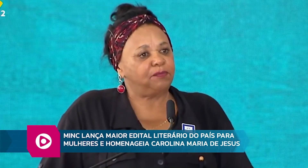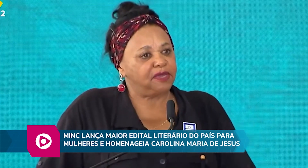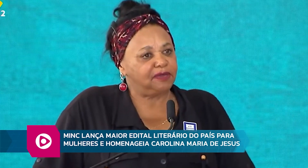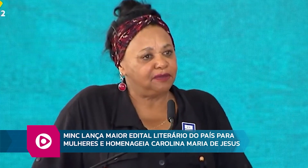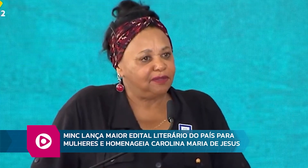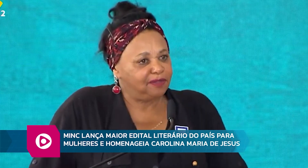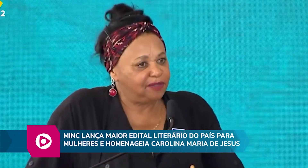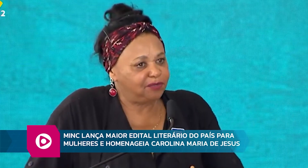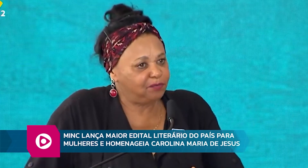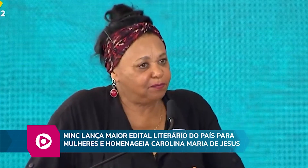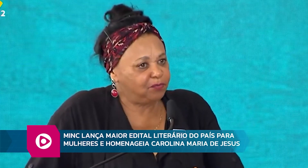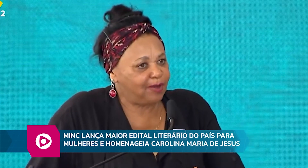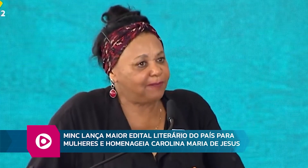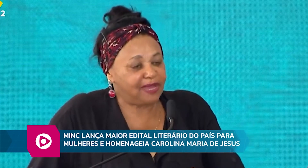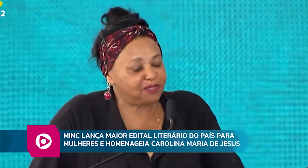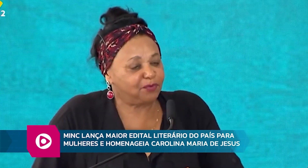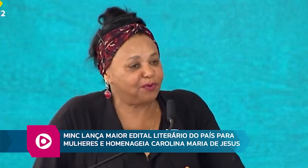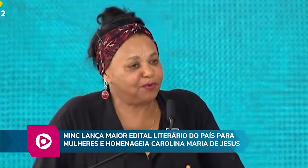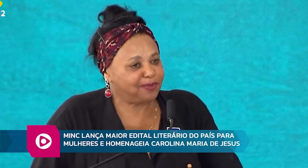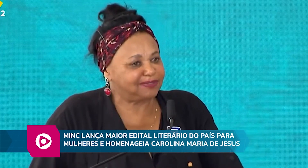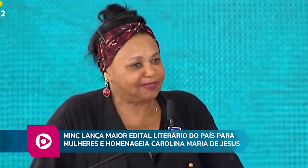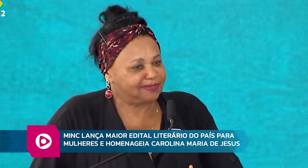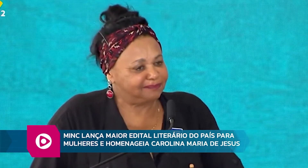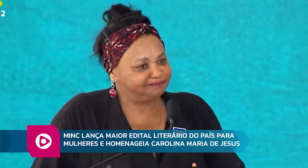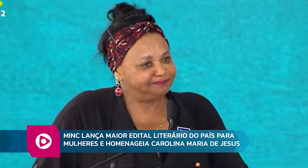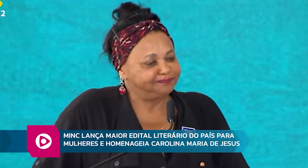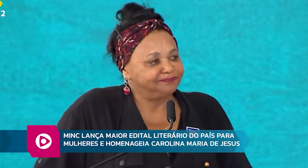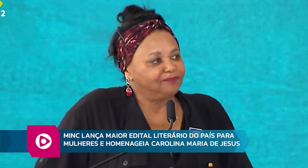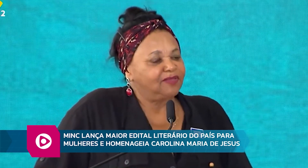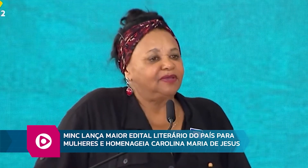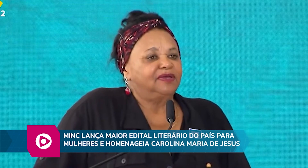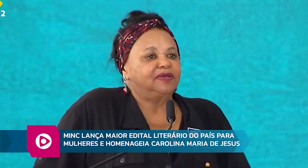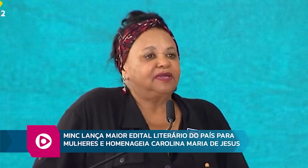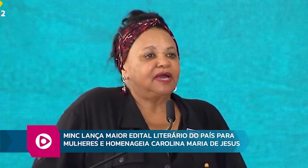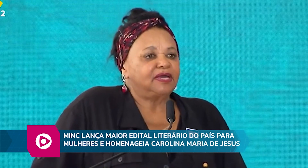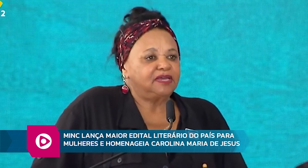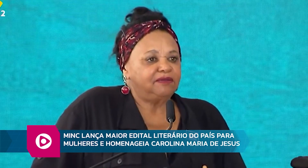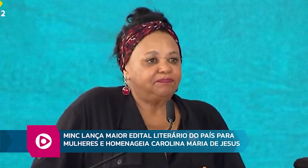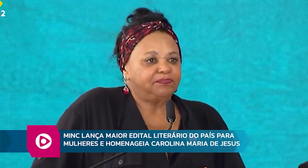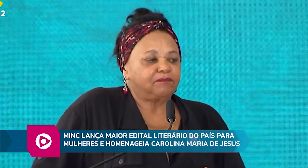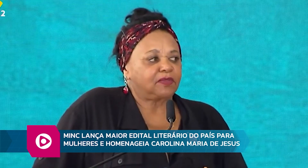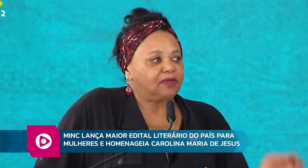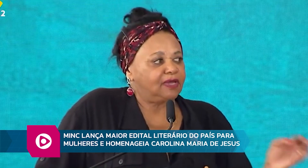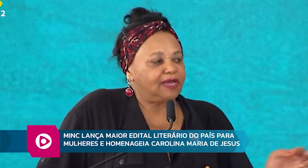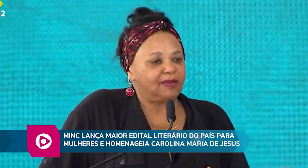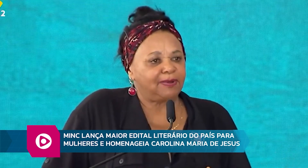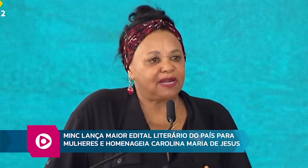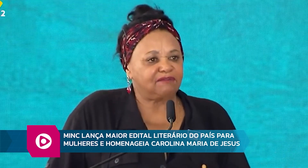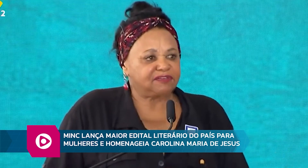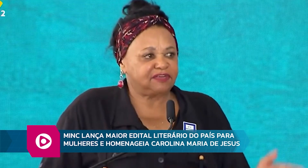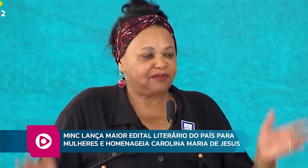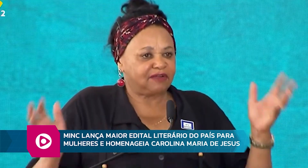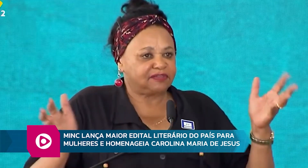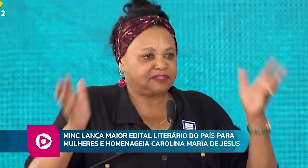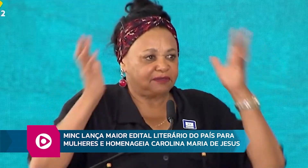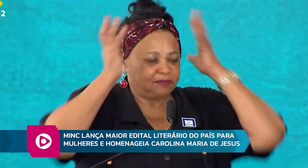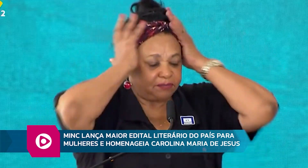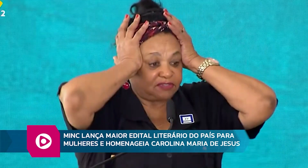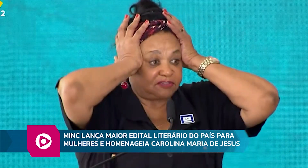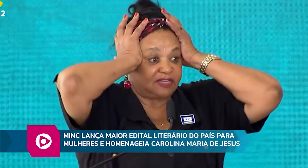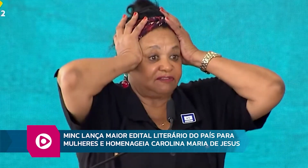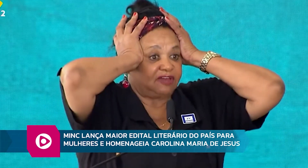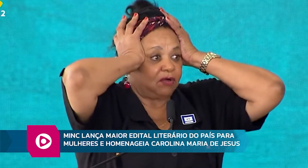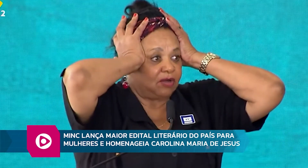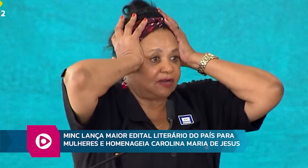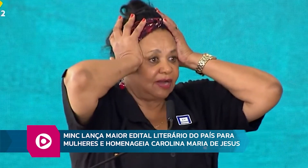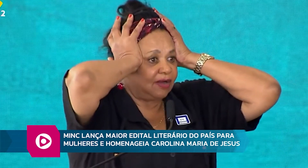e a gente ia comer uma média com pão com manteiga. E aí ela parava assim e falava assim,